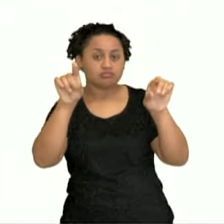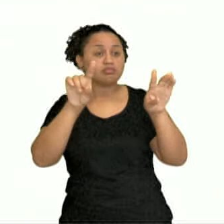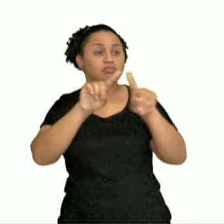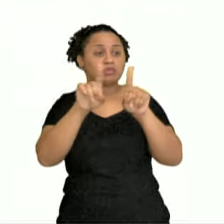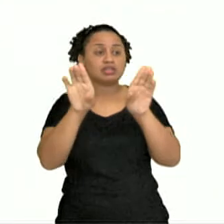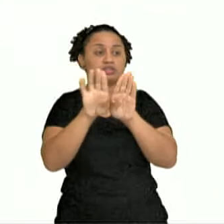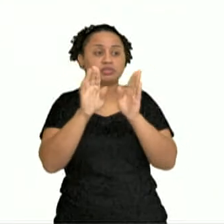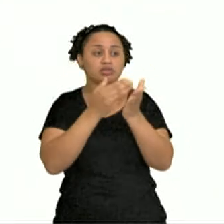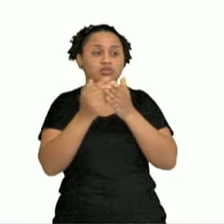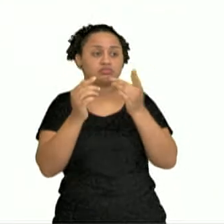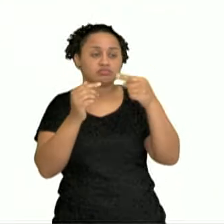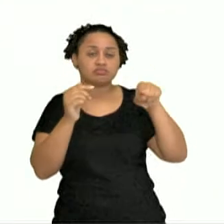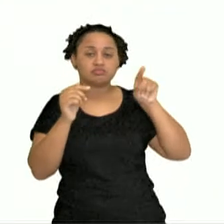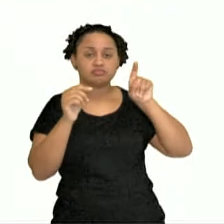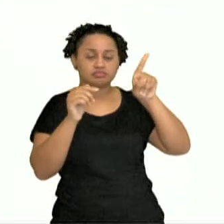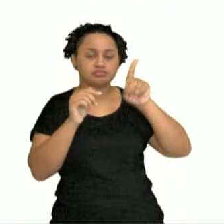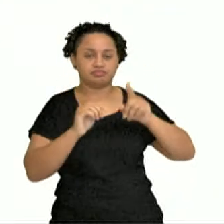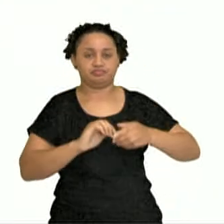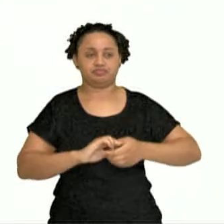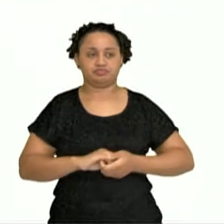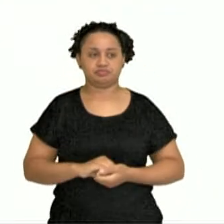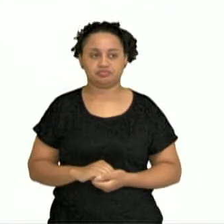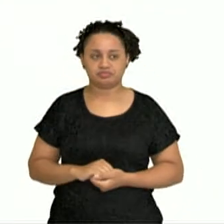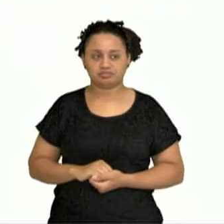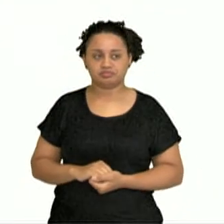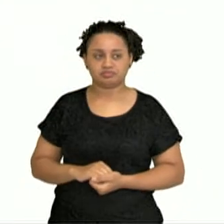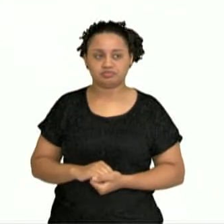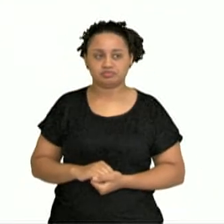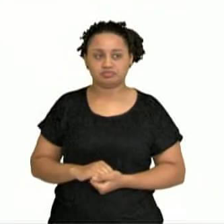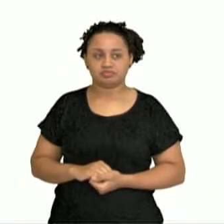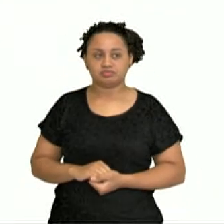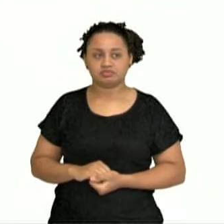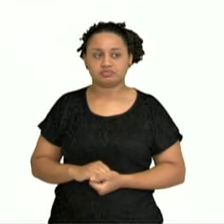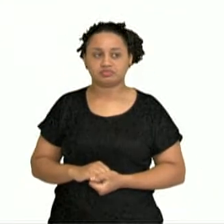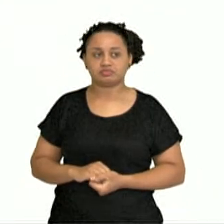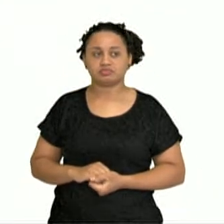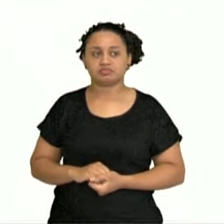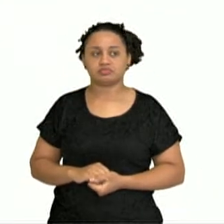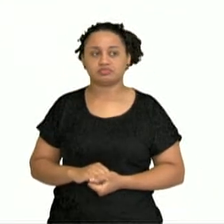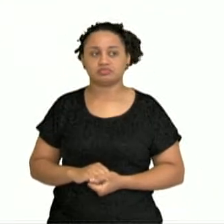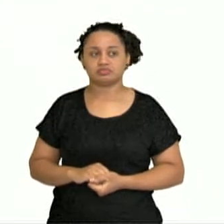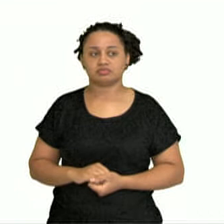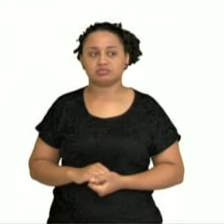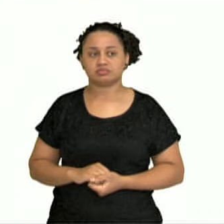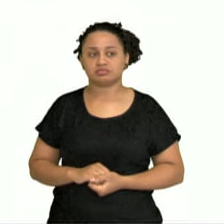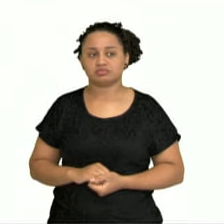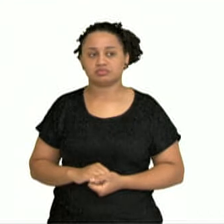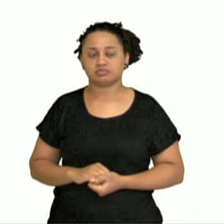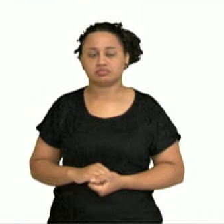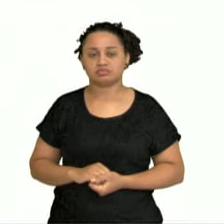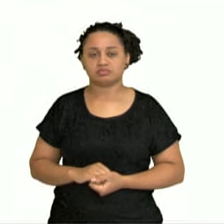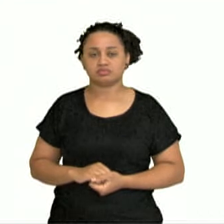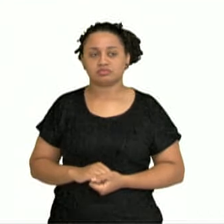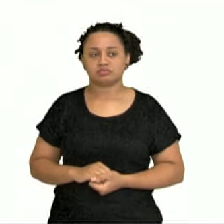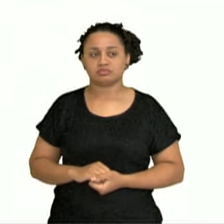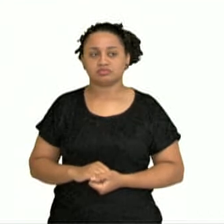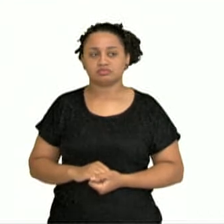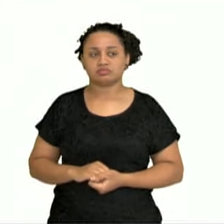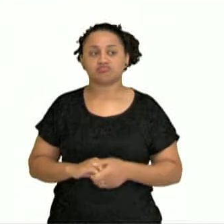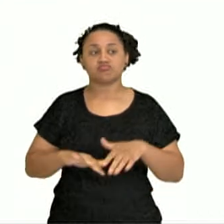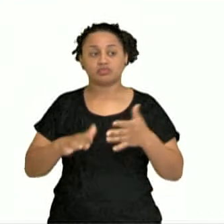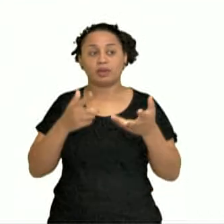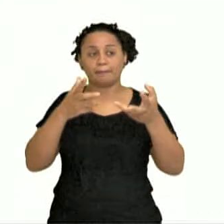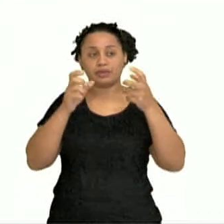exemplo. Querido, ¿qué es peor, la ignorancia ou la indiferencia? No sé, ni me importa. Então, olha lá, o ponto